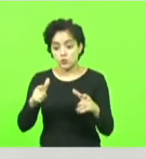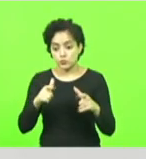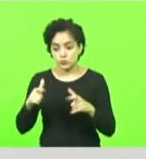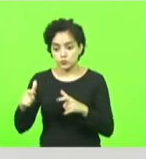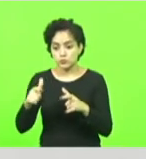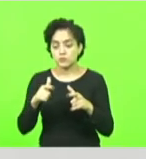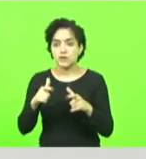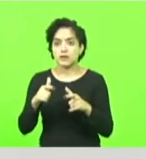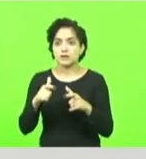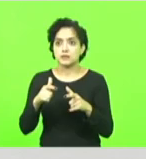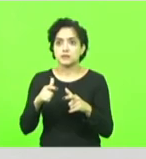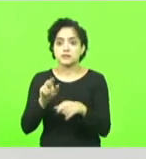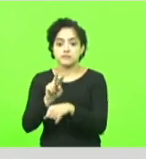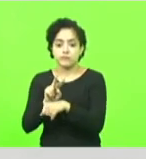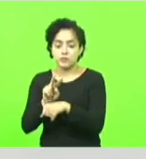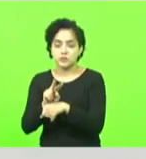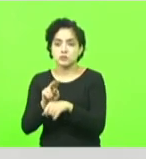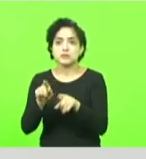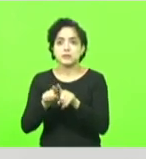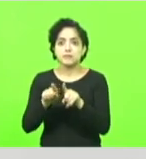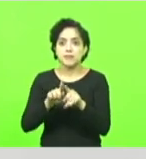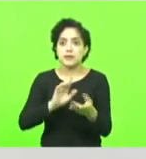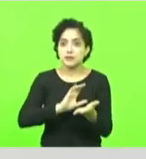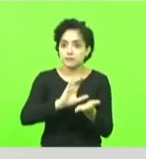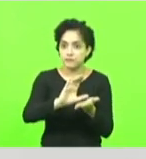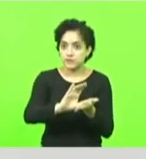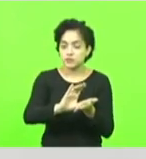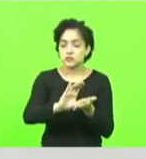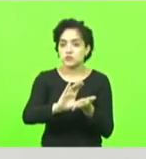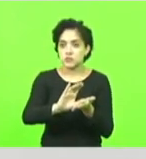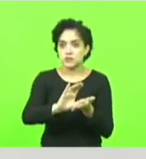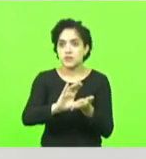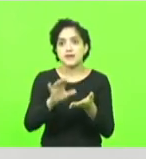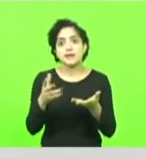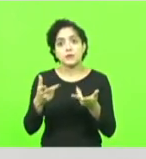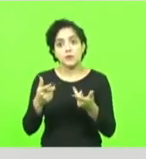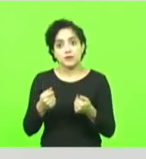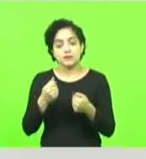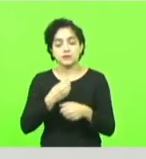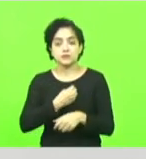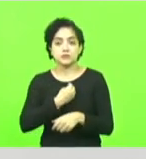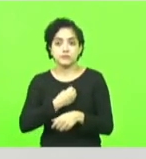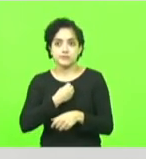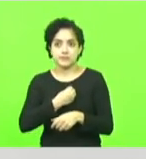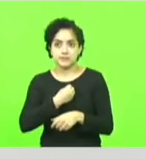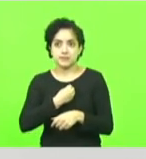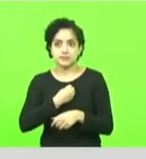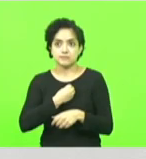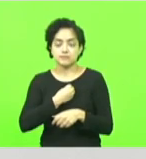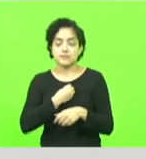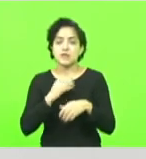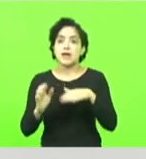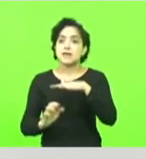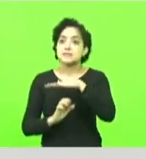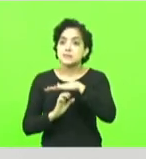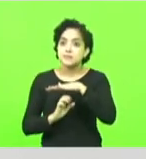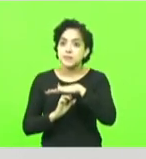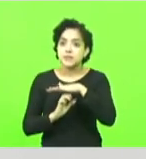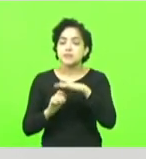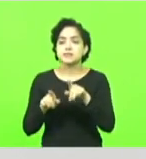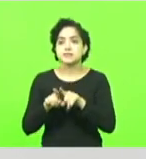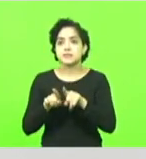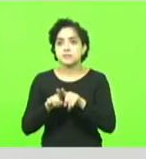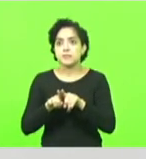também investir na segurança pública também é investir em qualidade de vida. As empresas, tem várias empresas que,